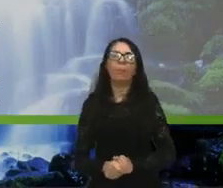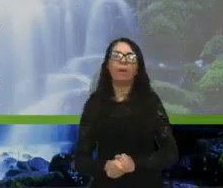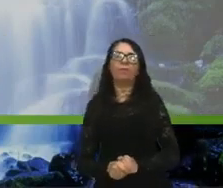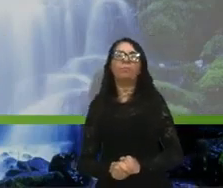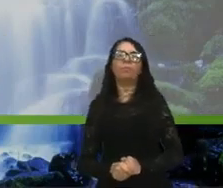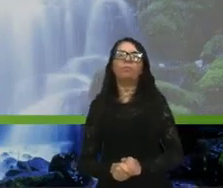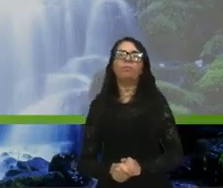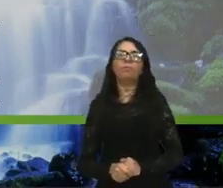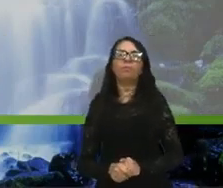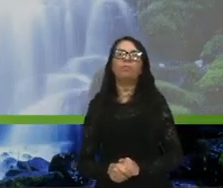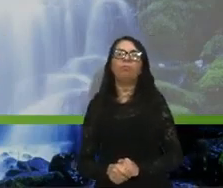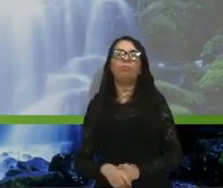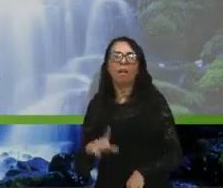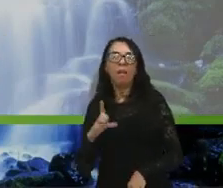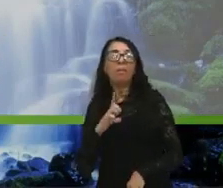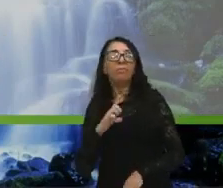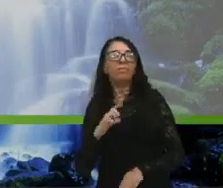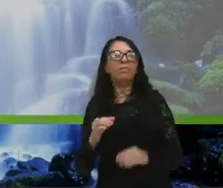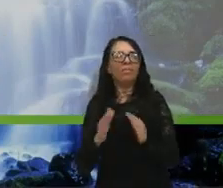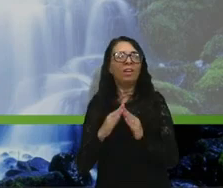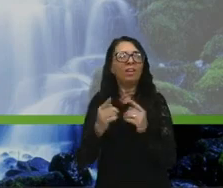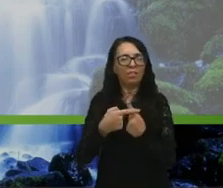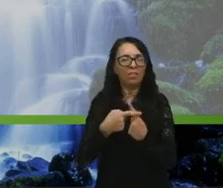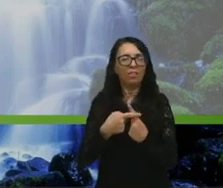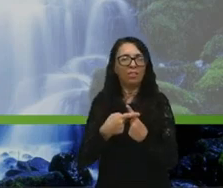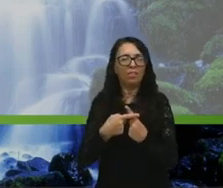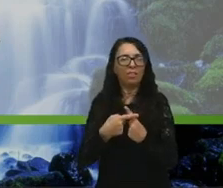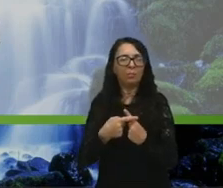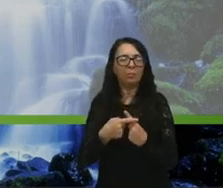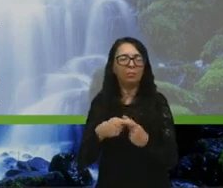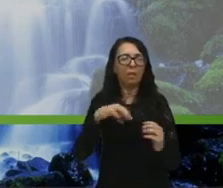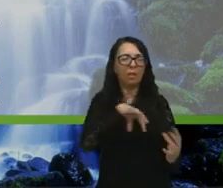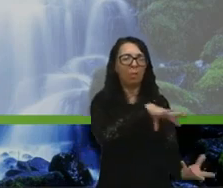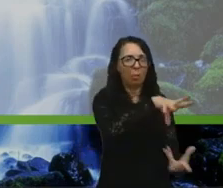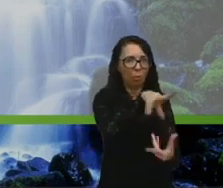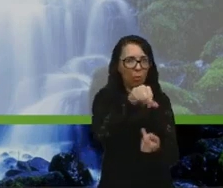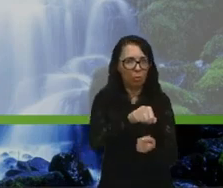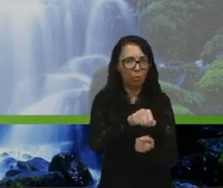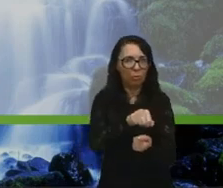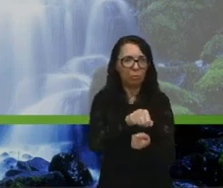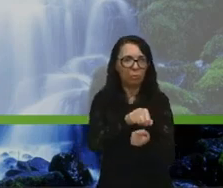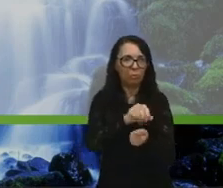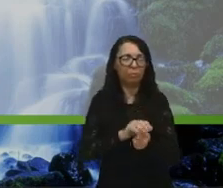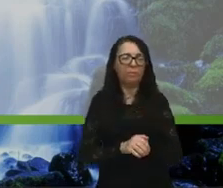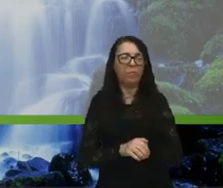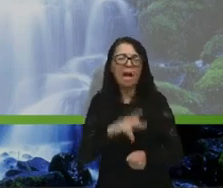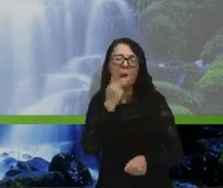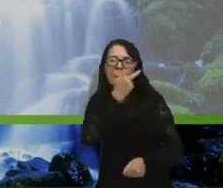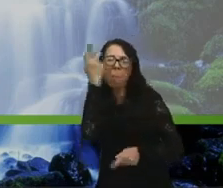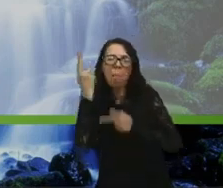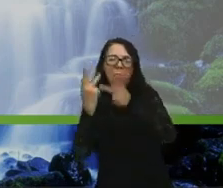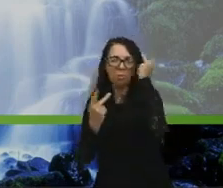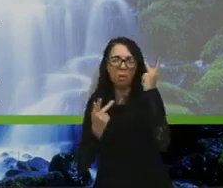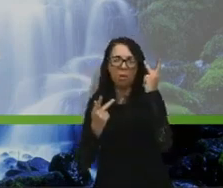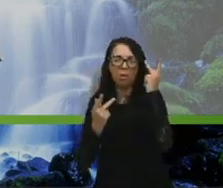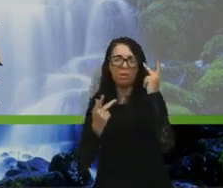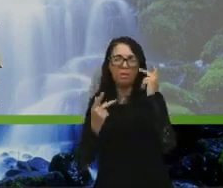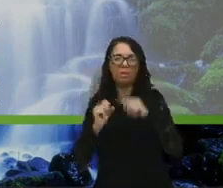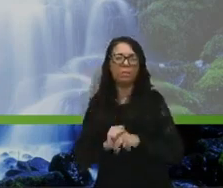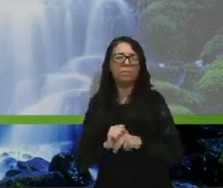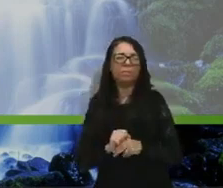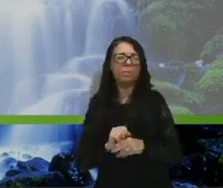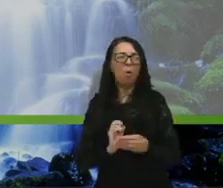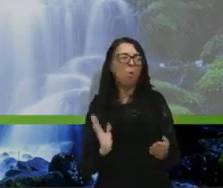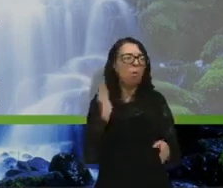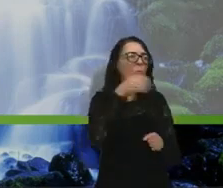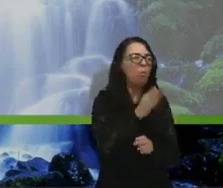para ficarem bem de vida. As pessoas começaram a buscar os pastores, missionários,